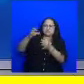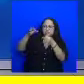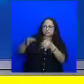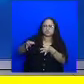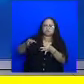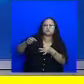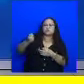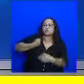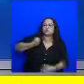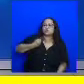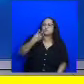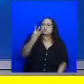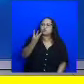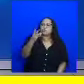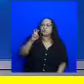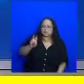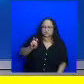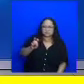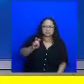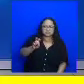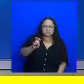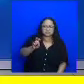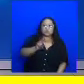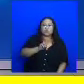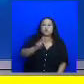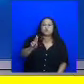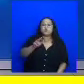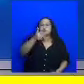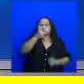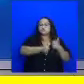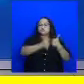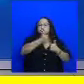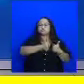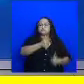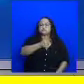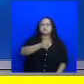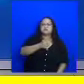sorteado, 45, representa Imperatriz do Maranhão. Vocês